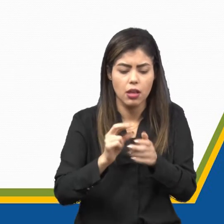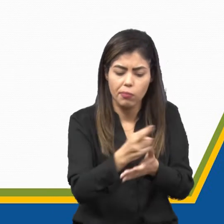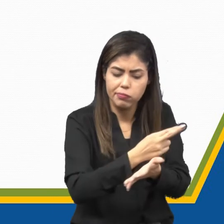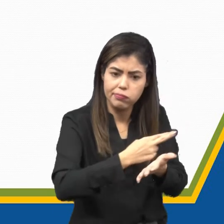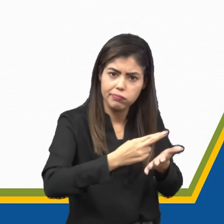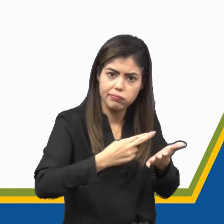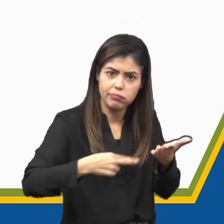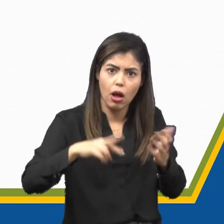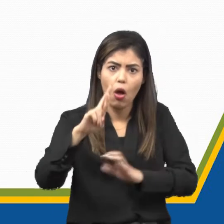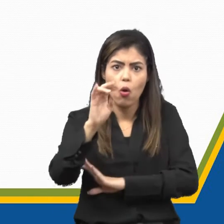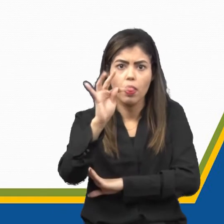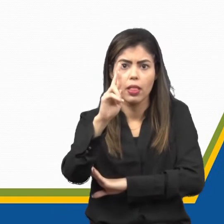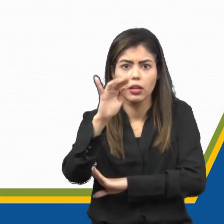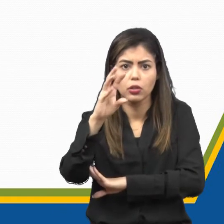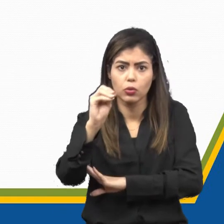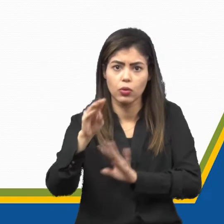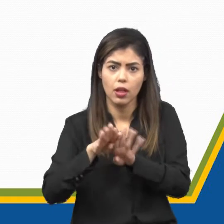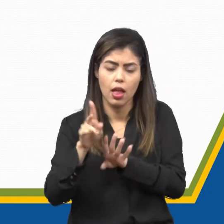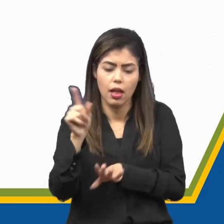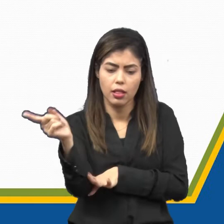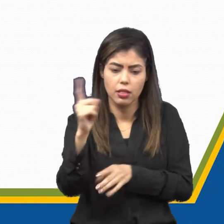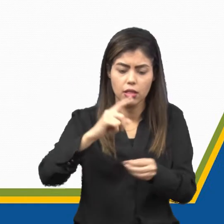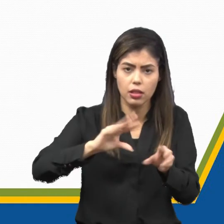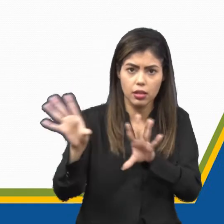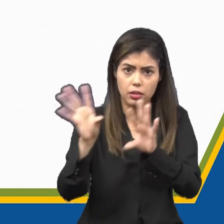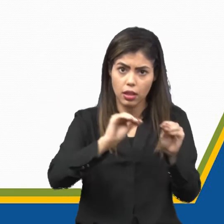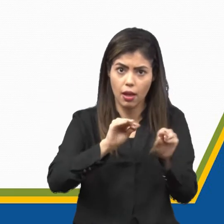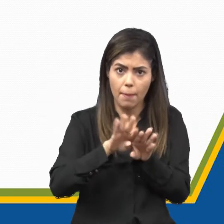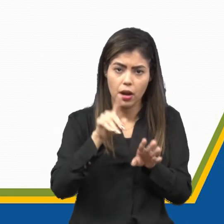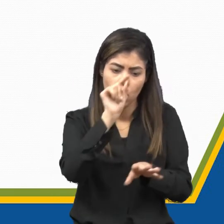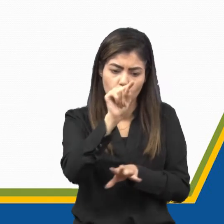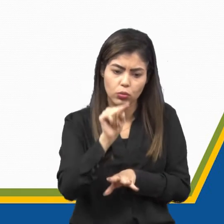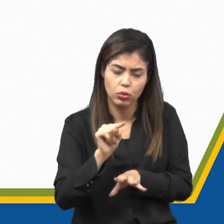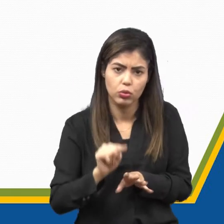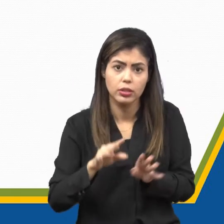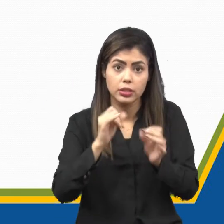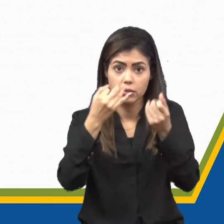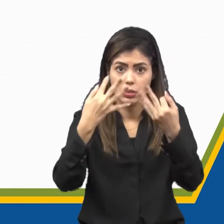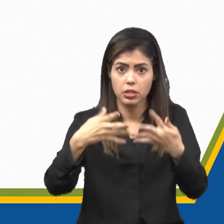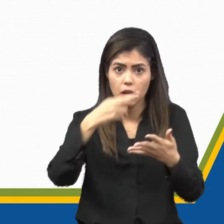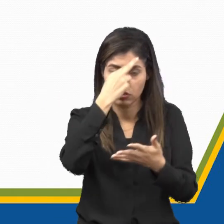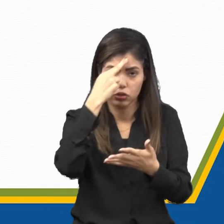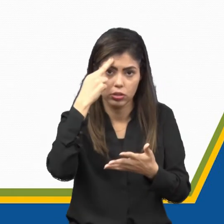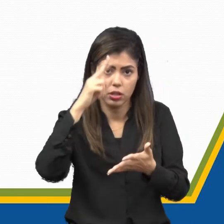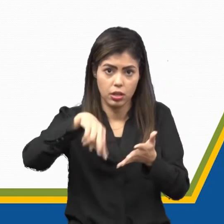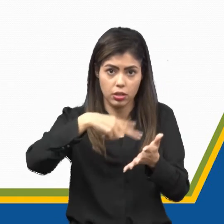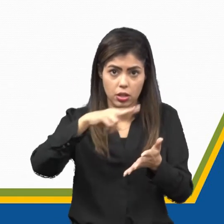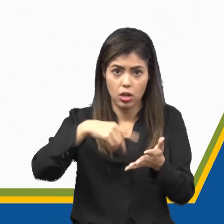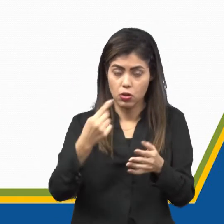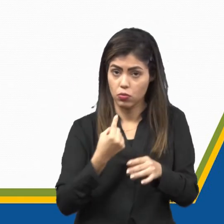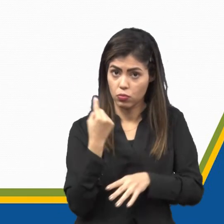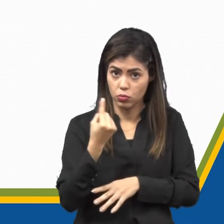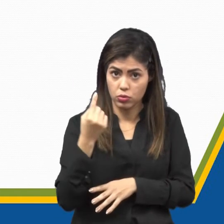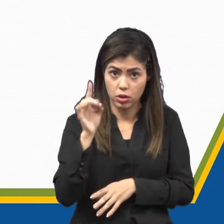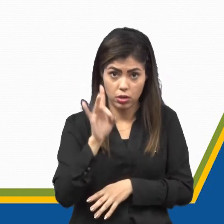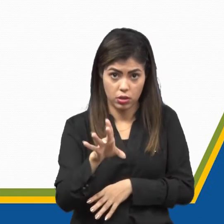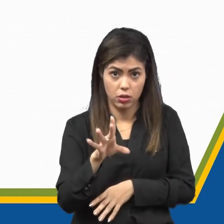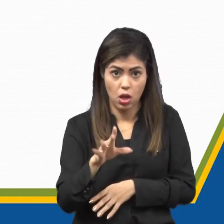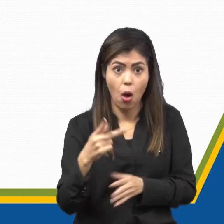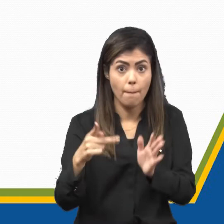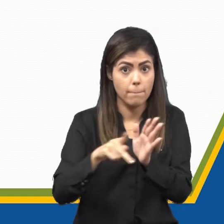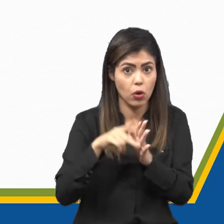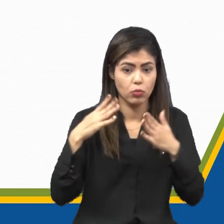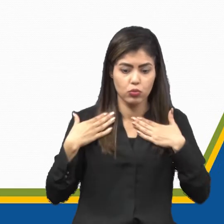sua experiência. Leve em consideração que, para contar a história através da dança, o único recurso do bailarino é o